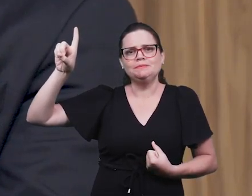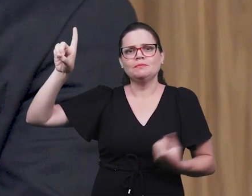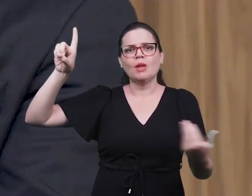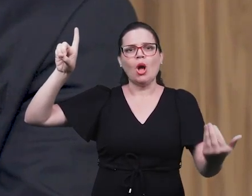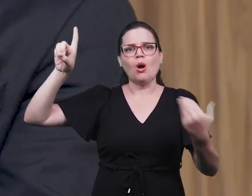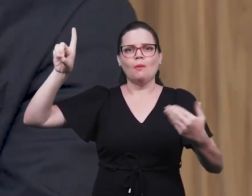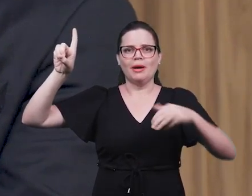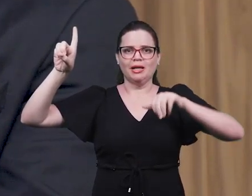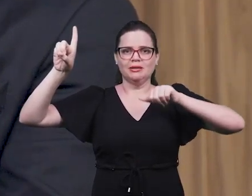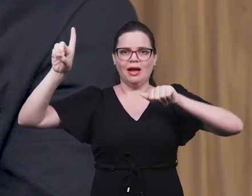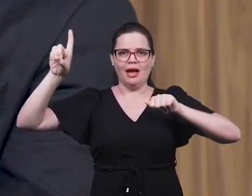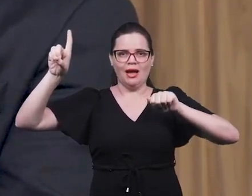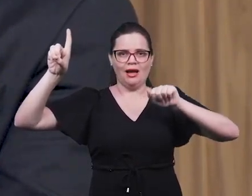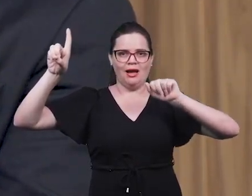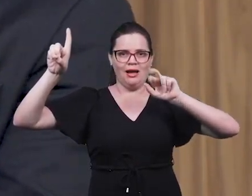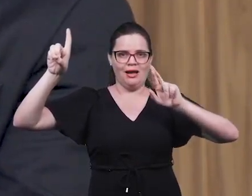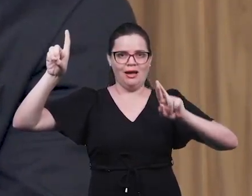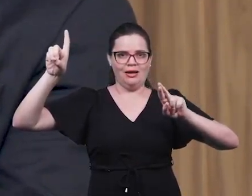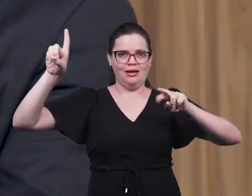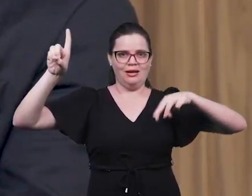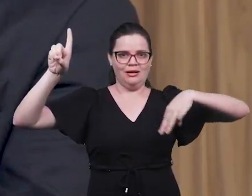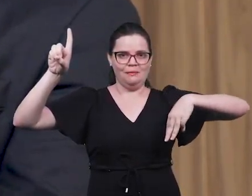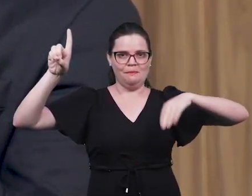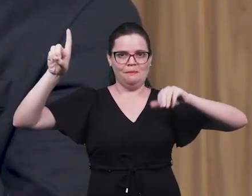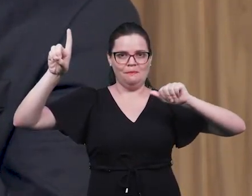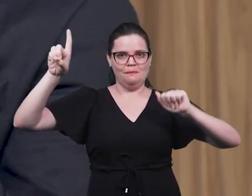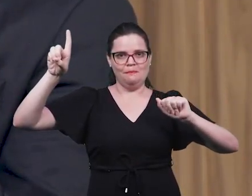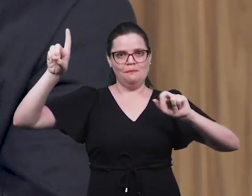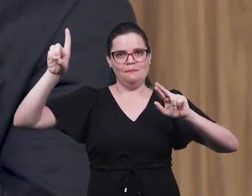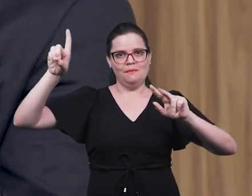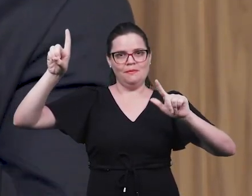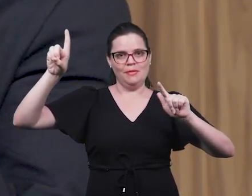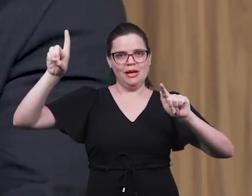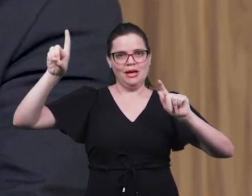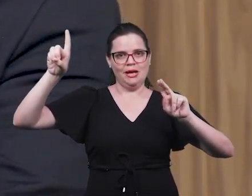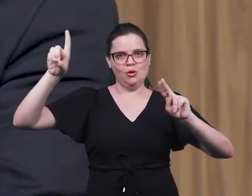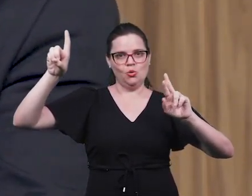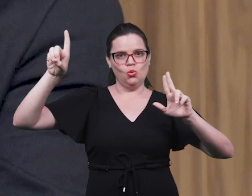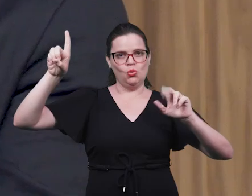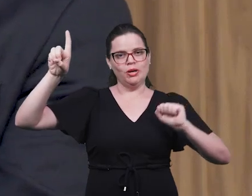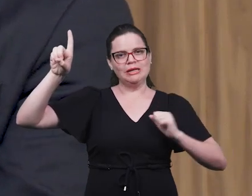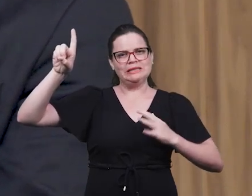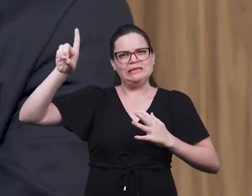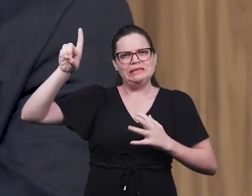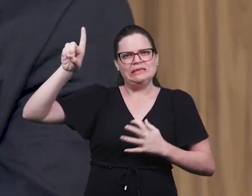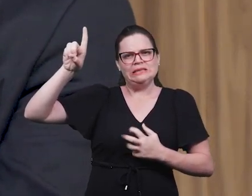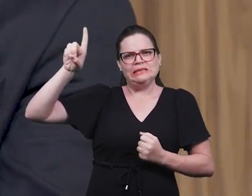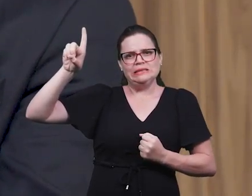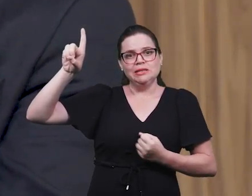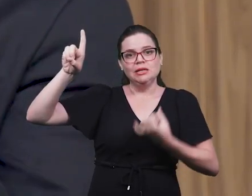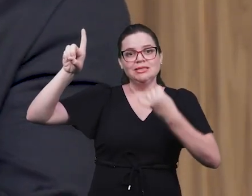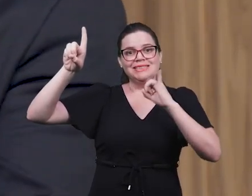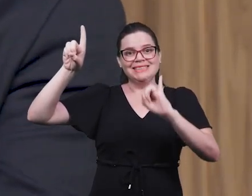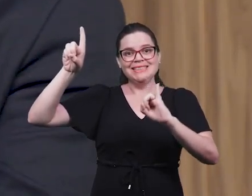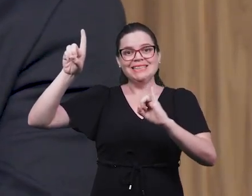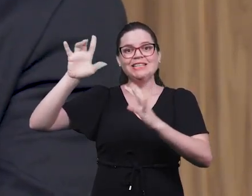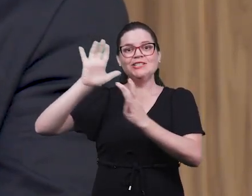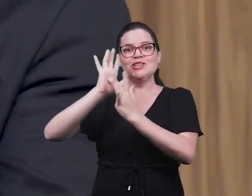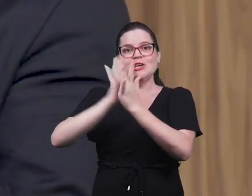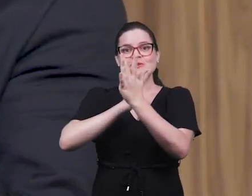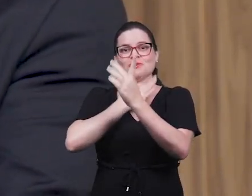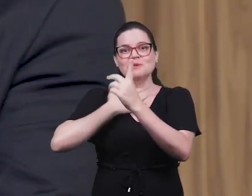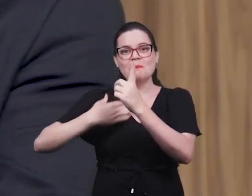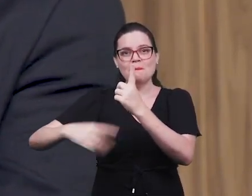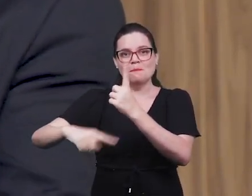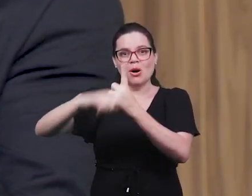sofre todo o amargor do abandono, o amargor do juízo de Deus sobre ele, o desprezo,